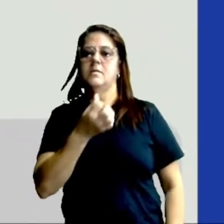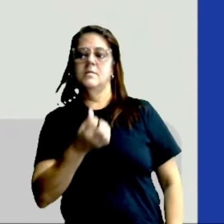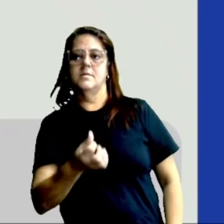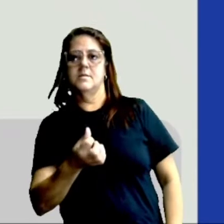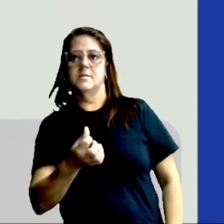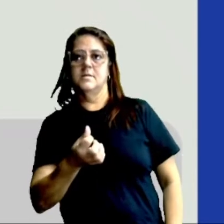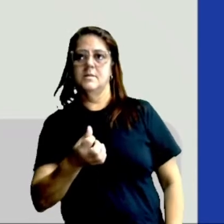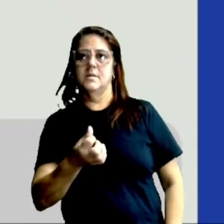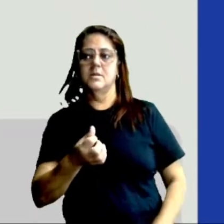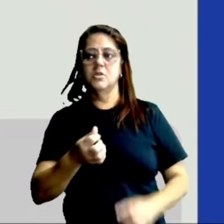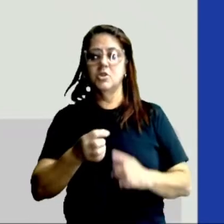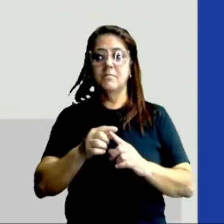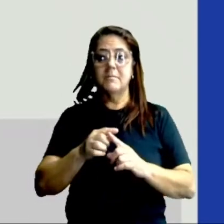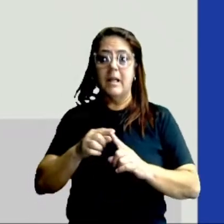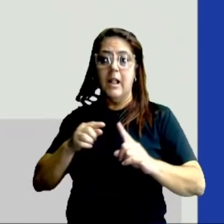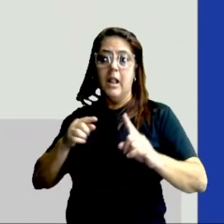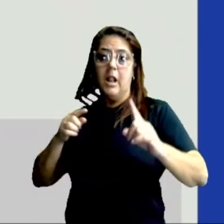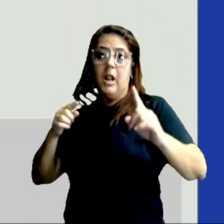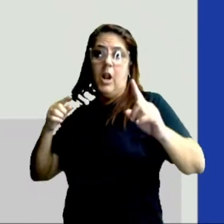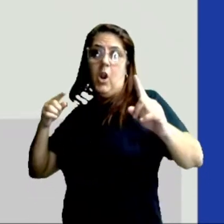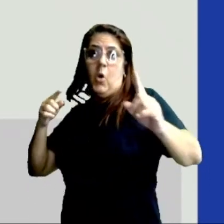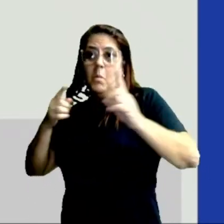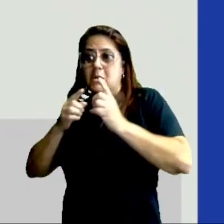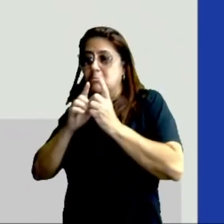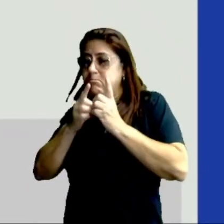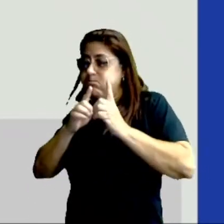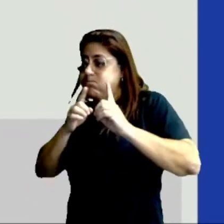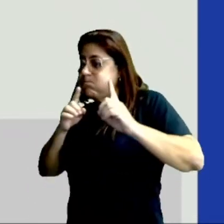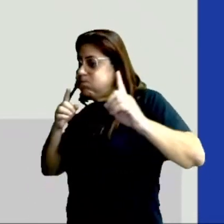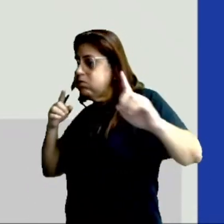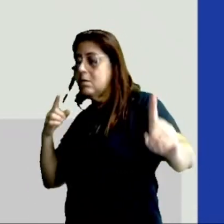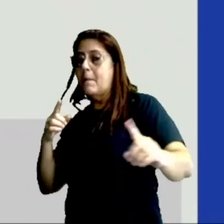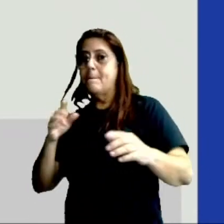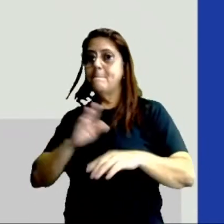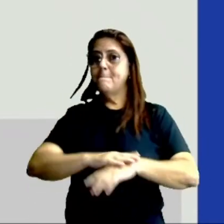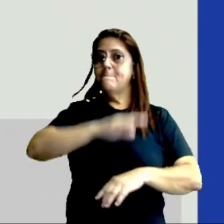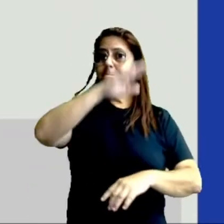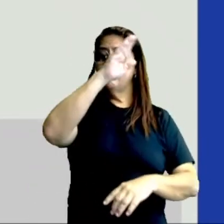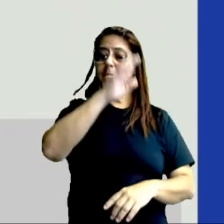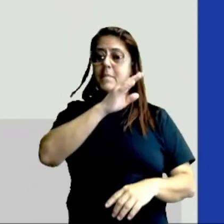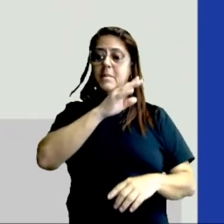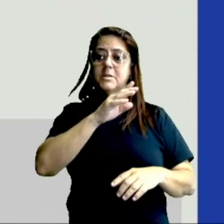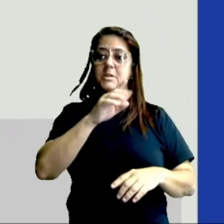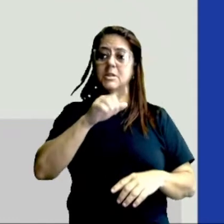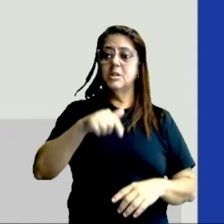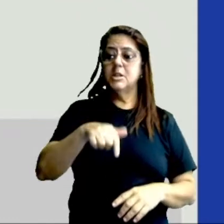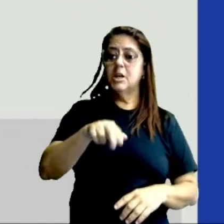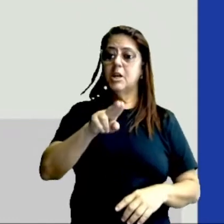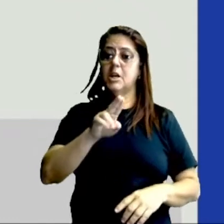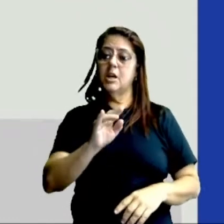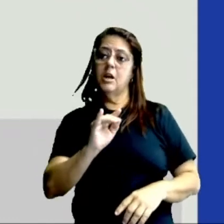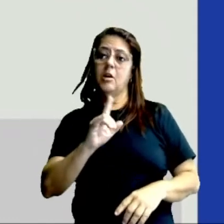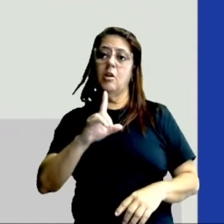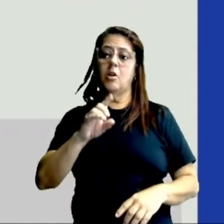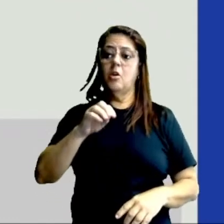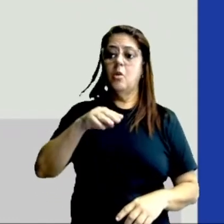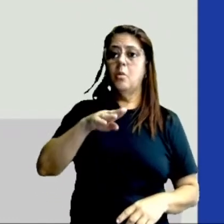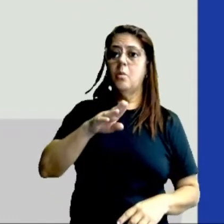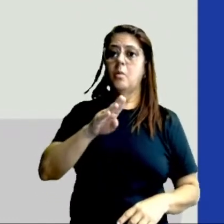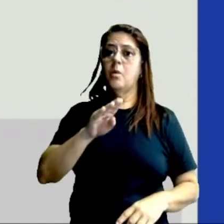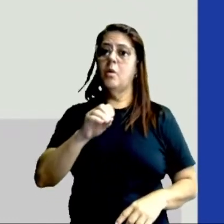territórios quilombolas somando mais de 500 Comunidades Quilombolas em uma população aproximada de 250